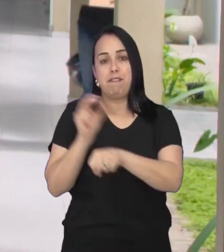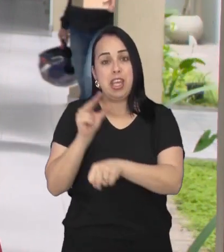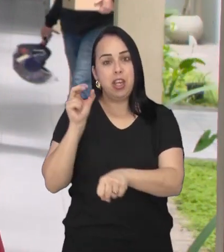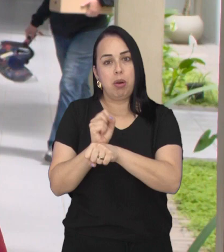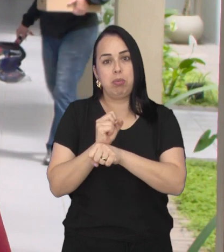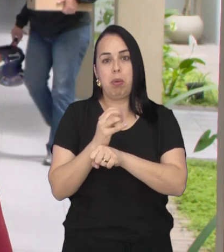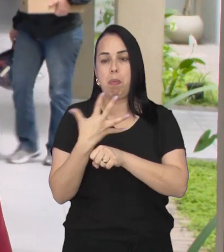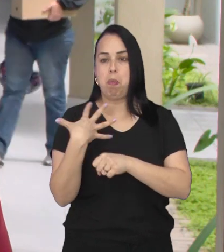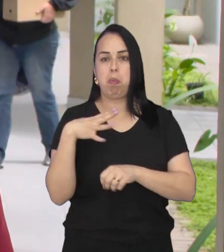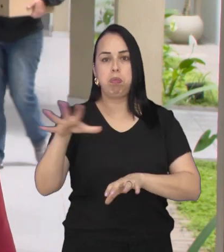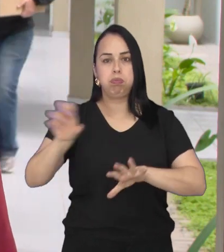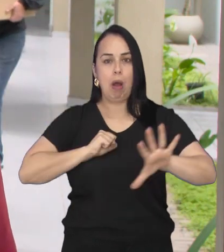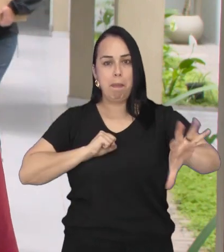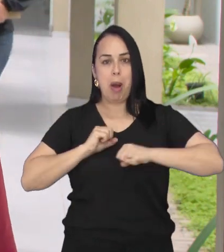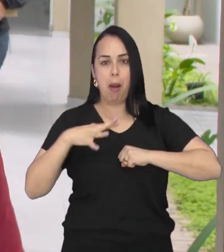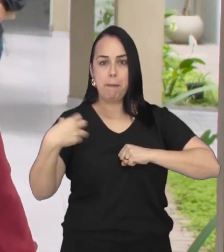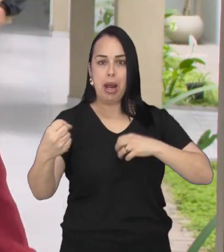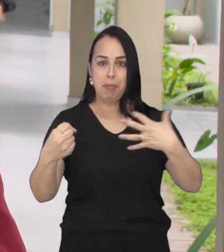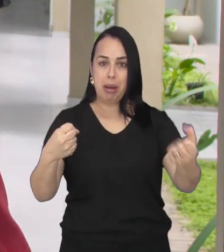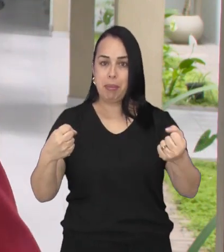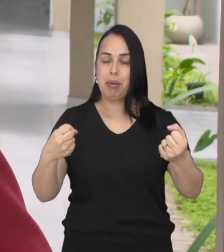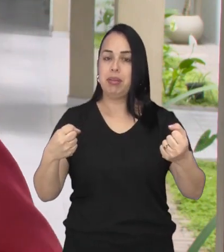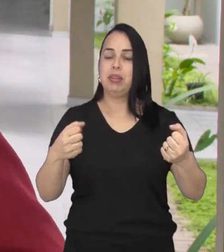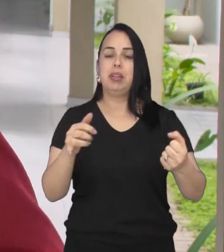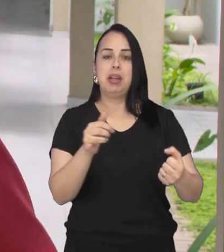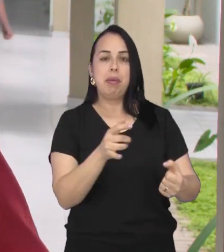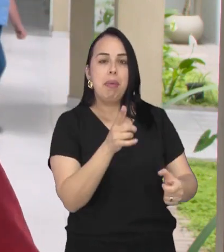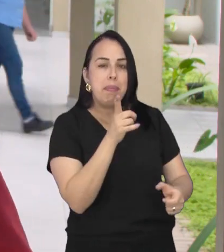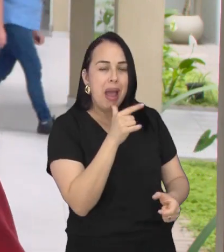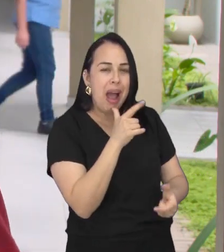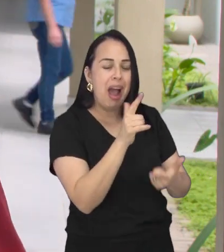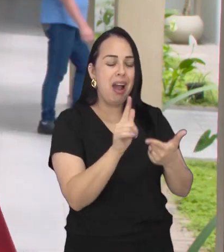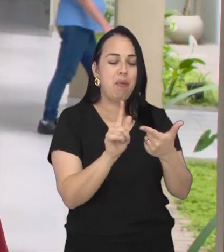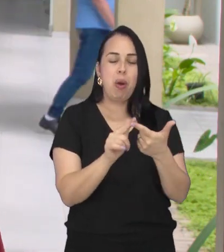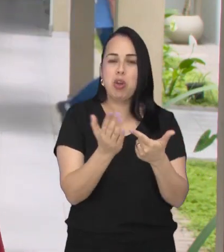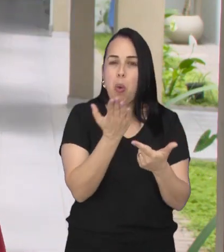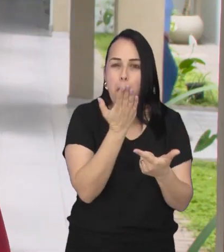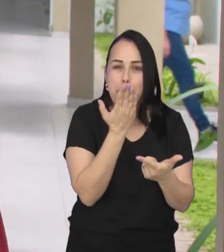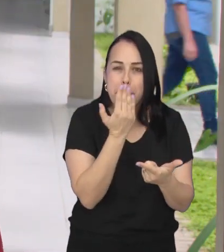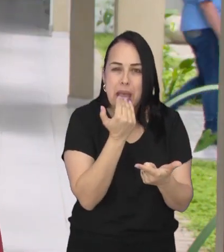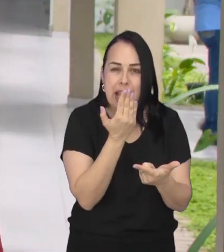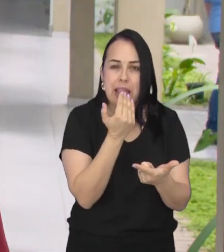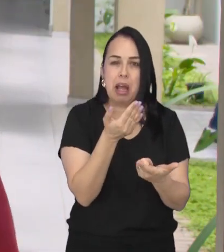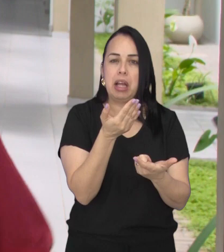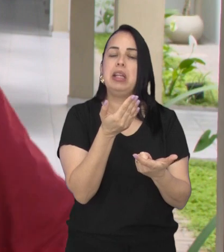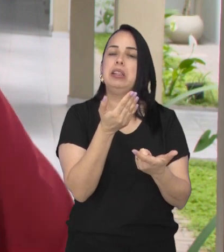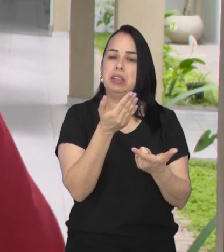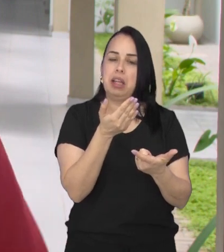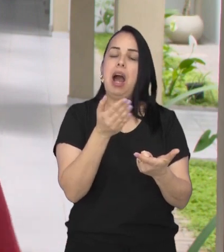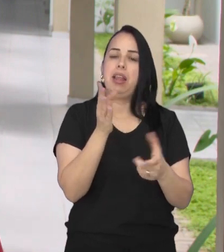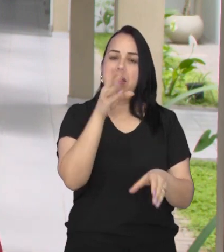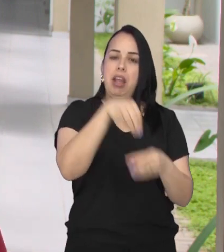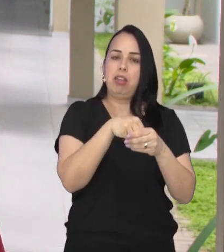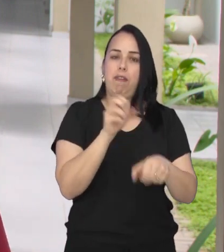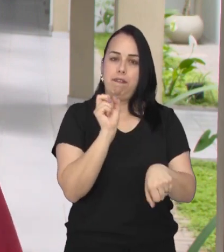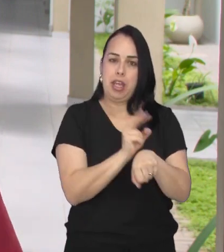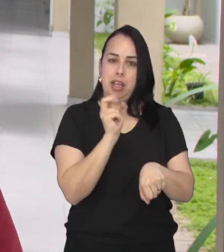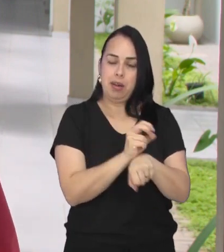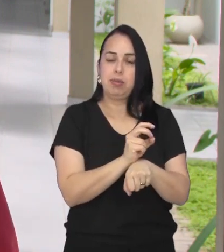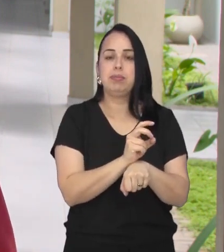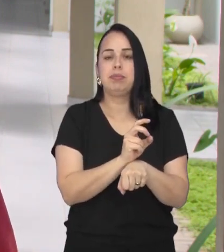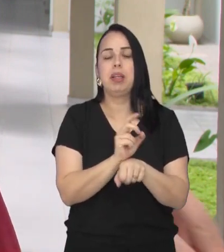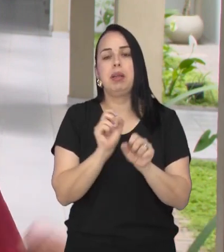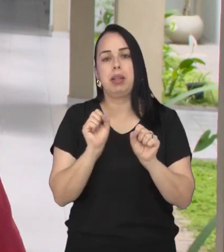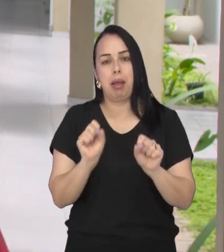e fecal né ou seja tem envolvimento de água alimentos porém no nesse caso